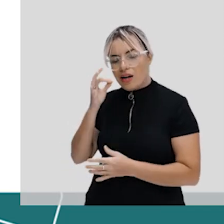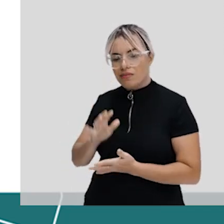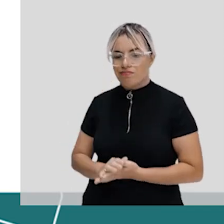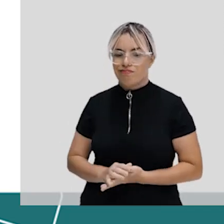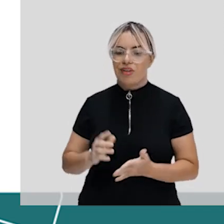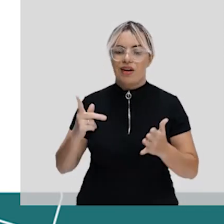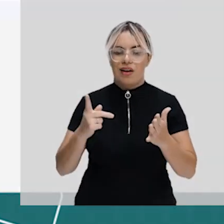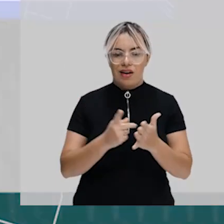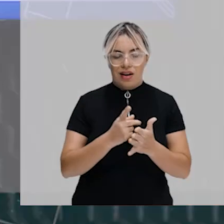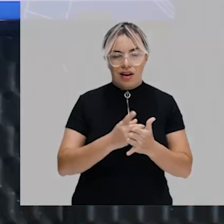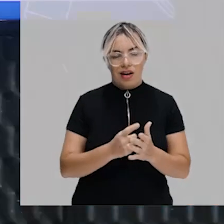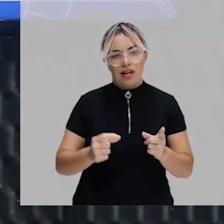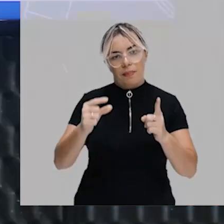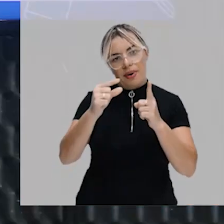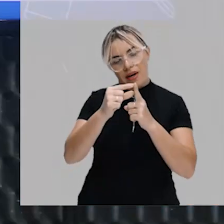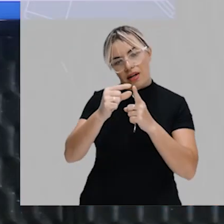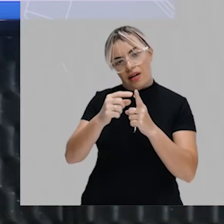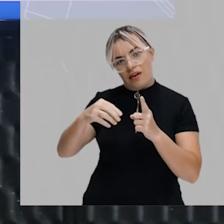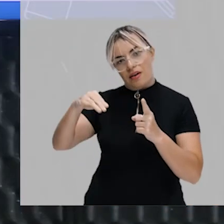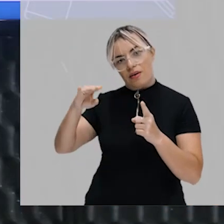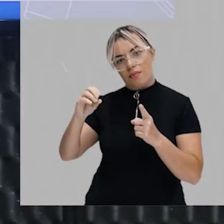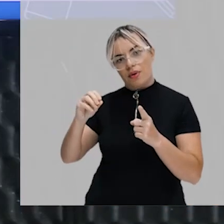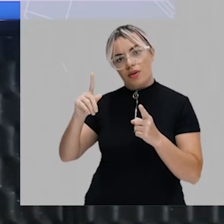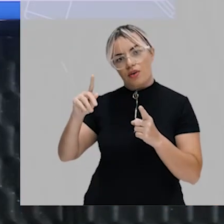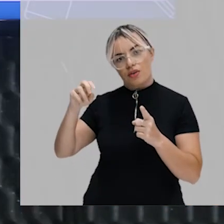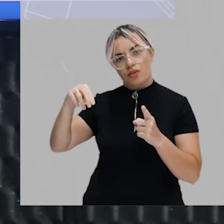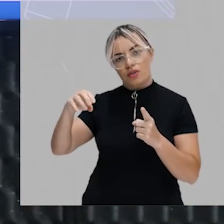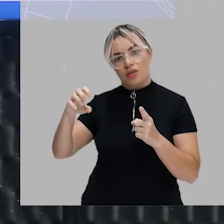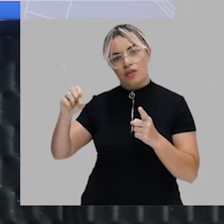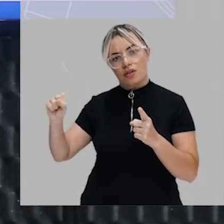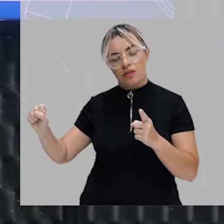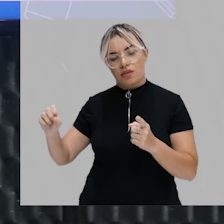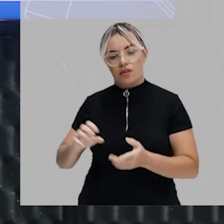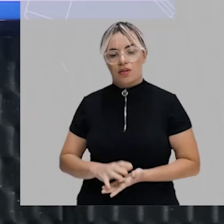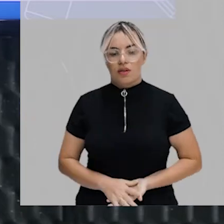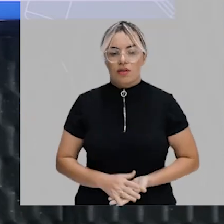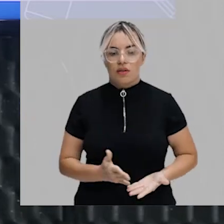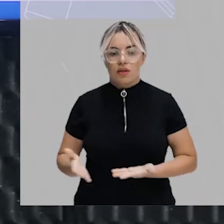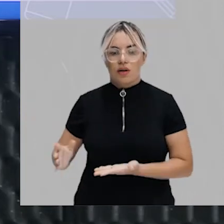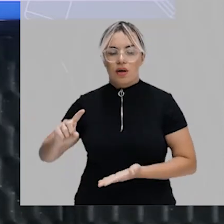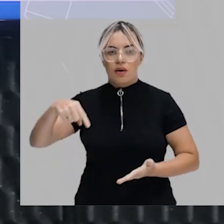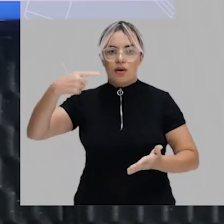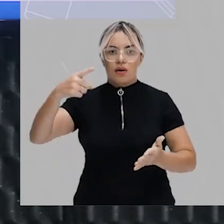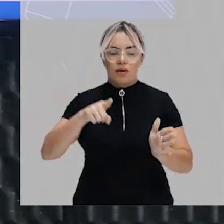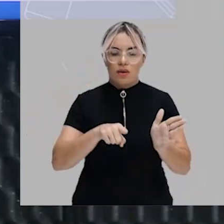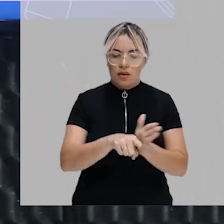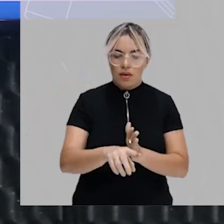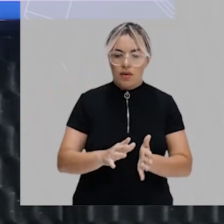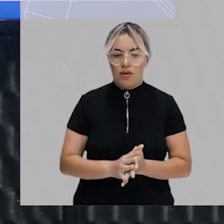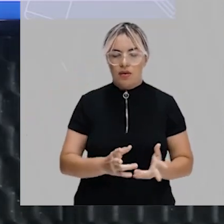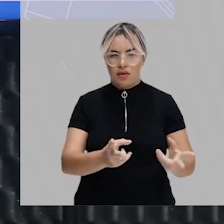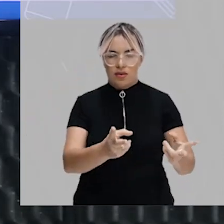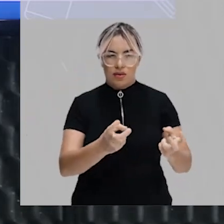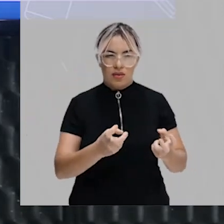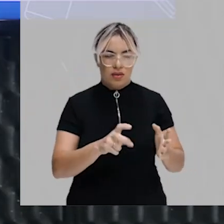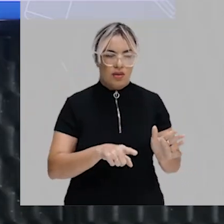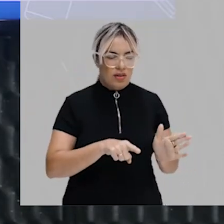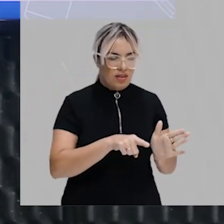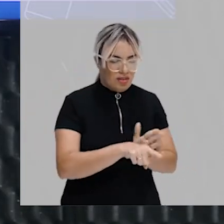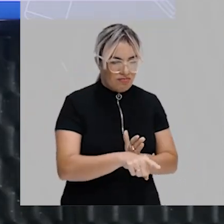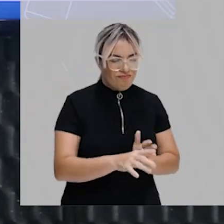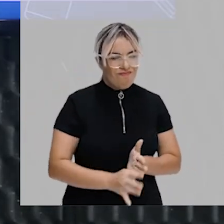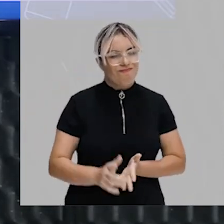que ele colocou errado, tá? Próxima questão. Vocês percebem, pessoal, que essas questões elas são